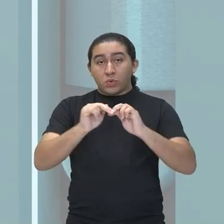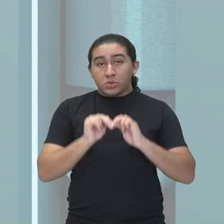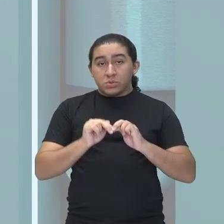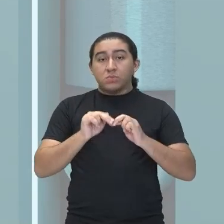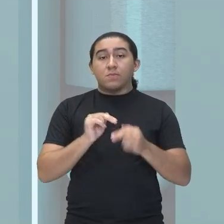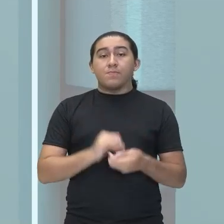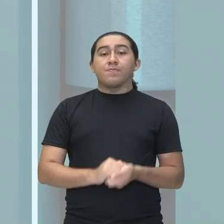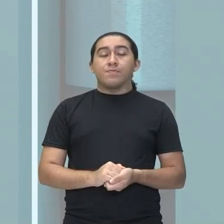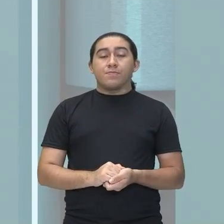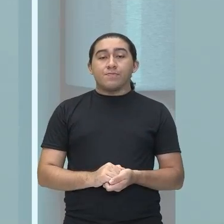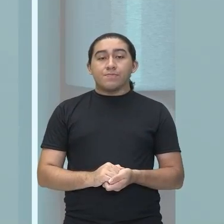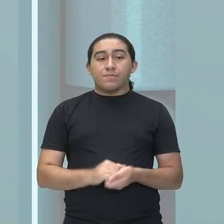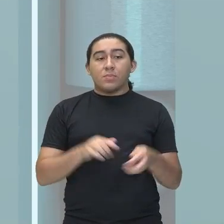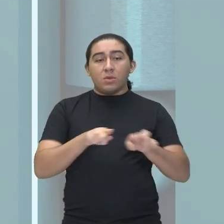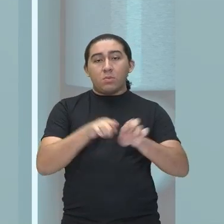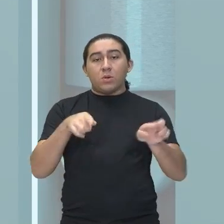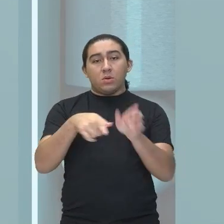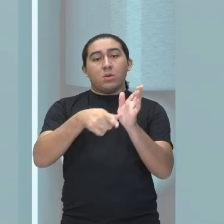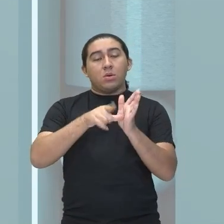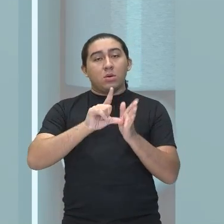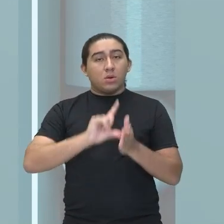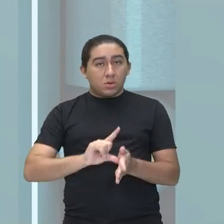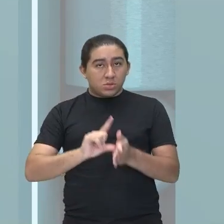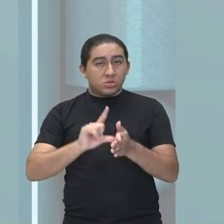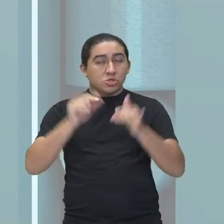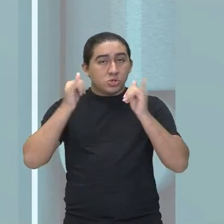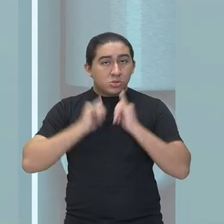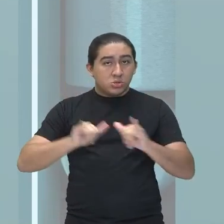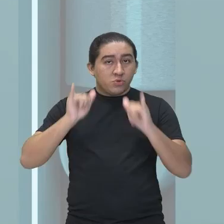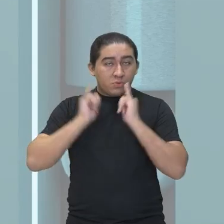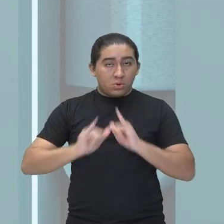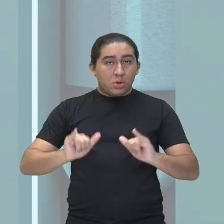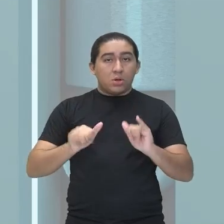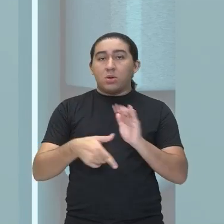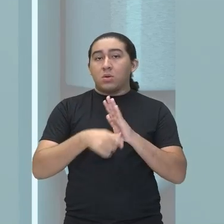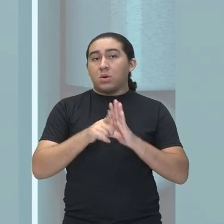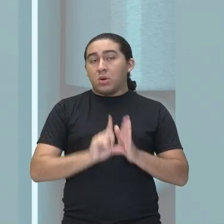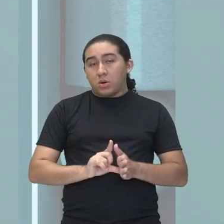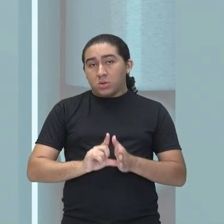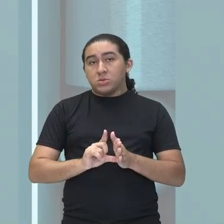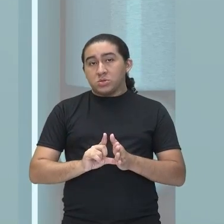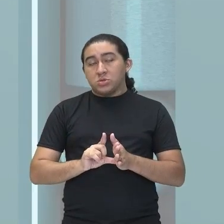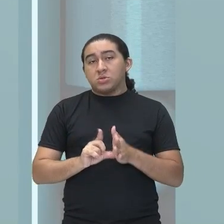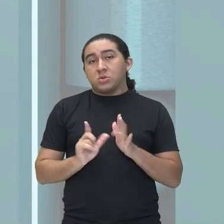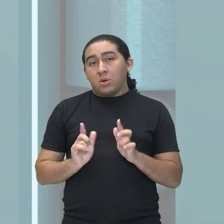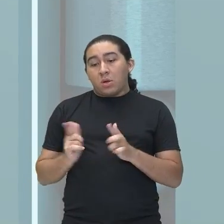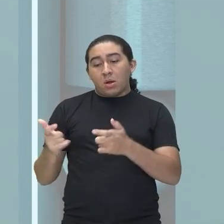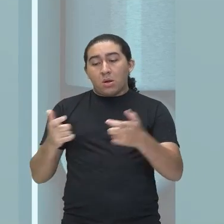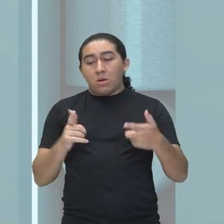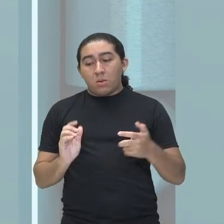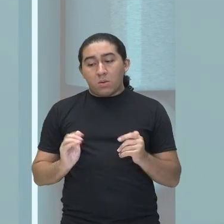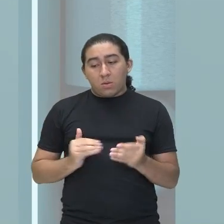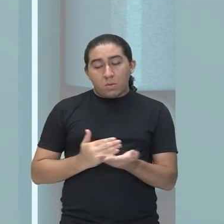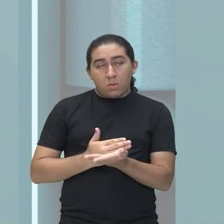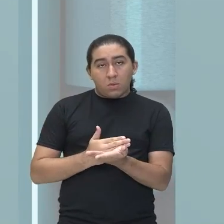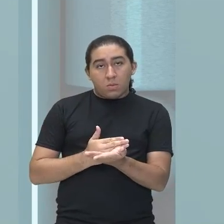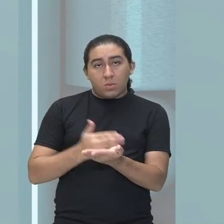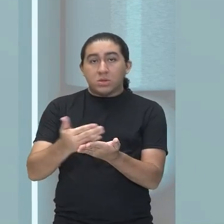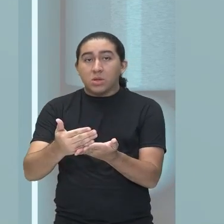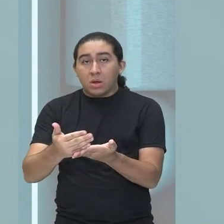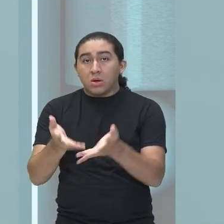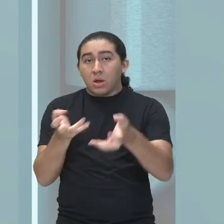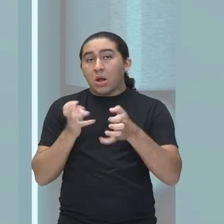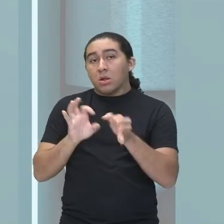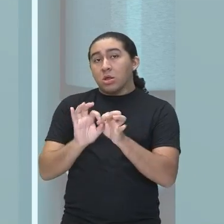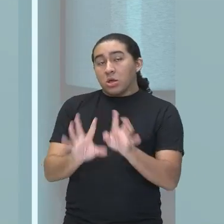Porém, antes de se anunciar, antes de se batalhar fisicamente pela liberdade